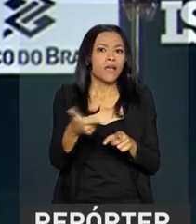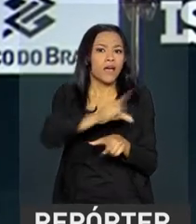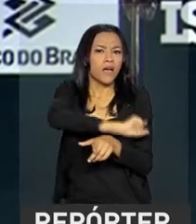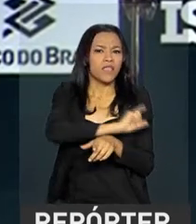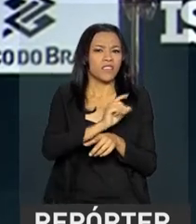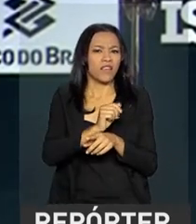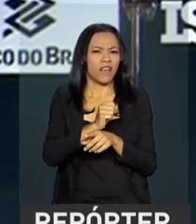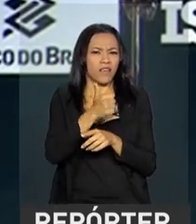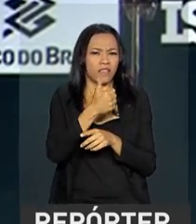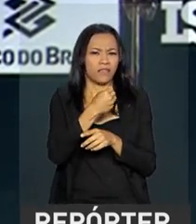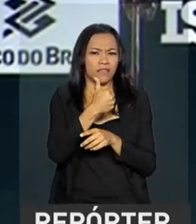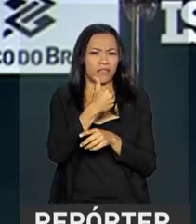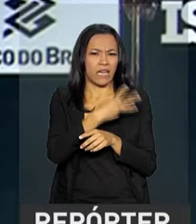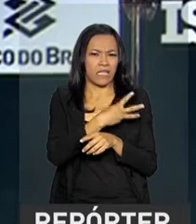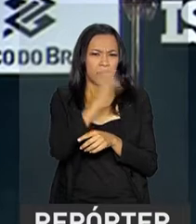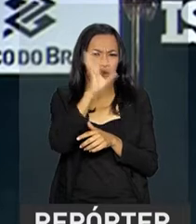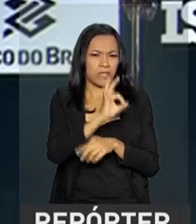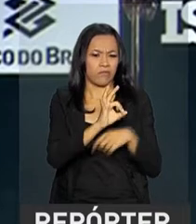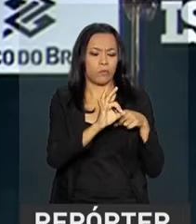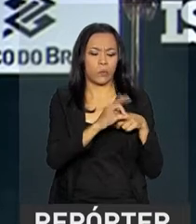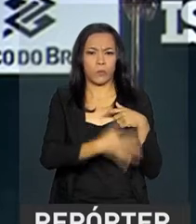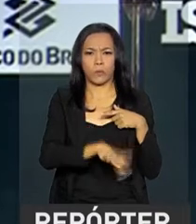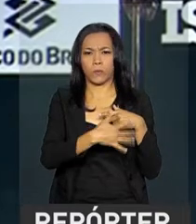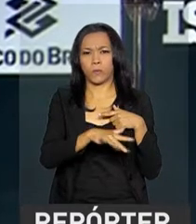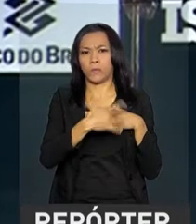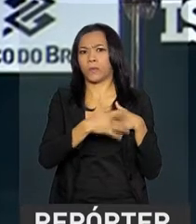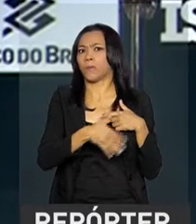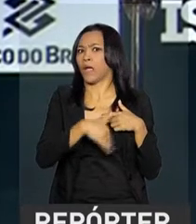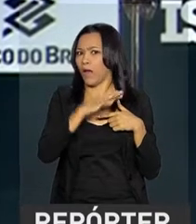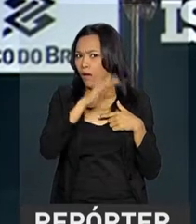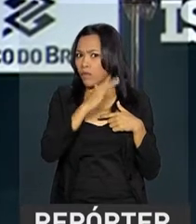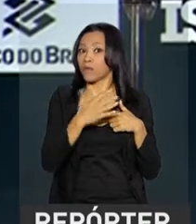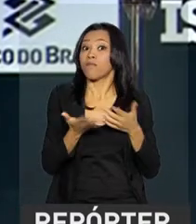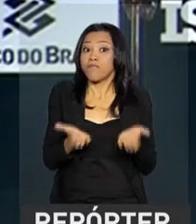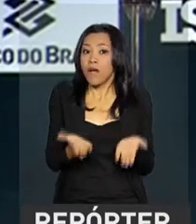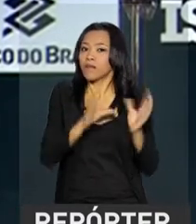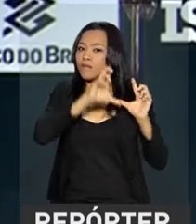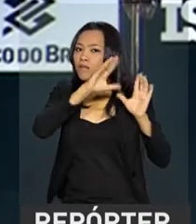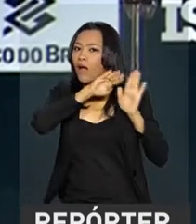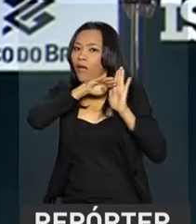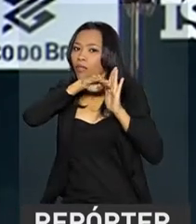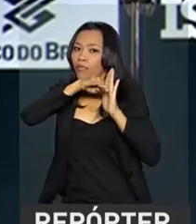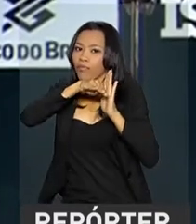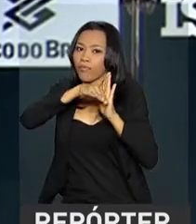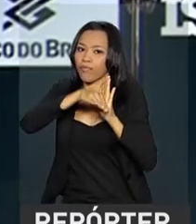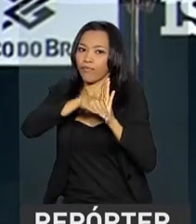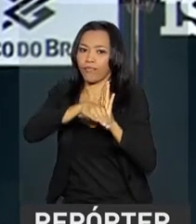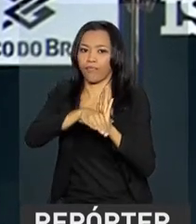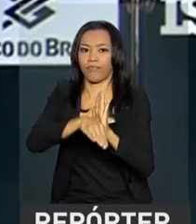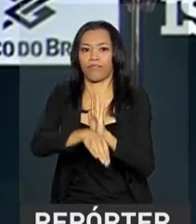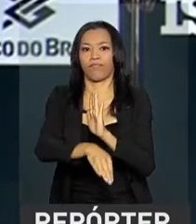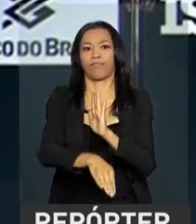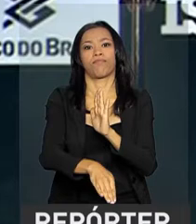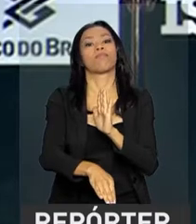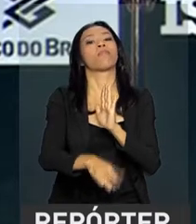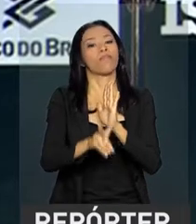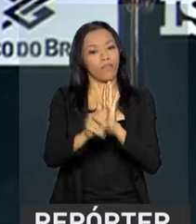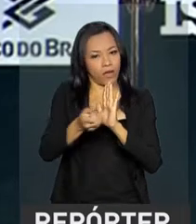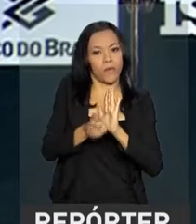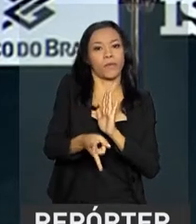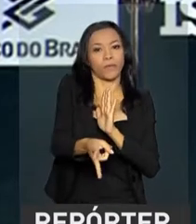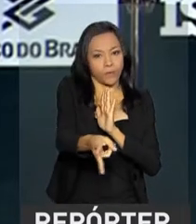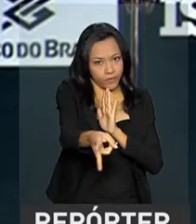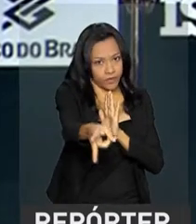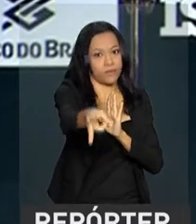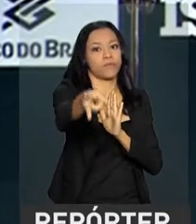ultrapassou os 13%, ainda é alta, mas começa a ceder e está e irá continuar caindo de